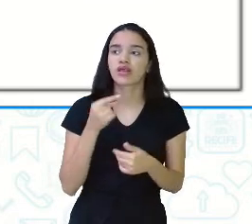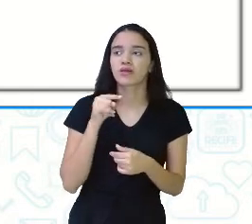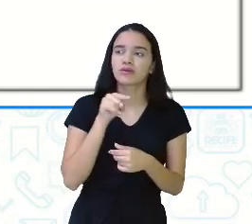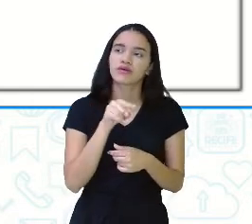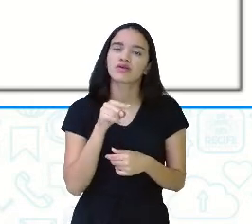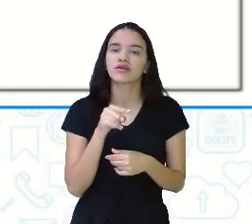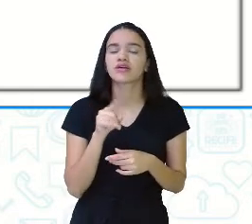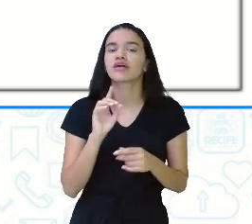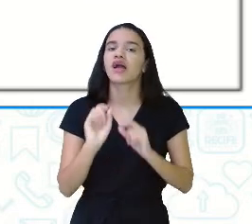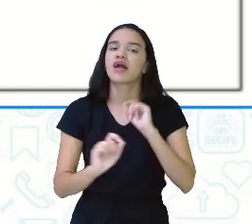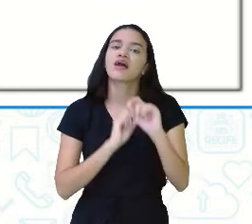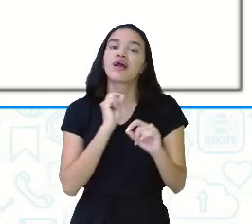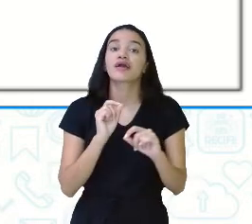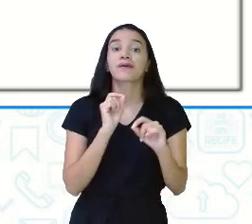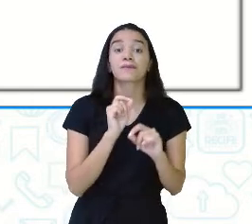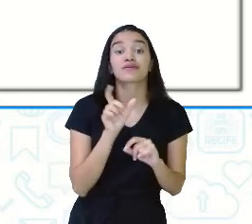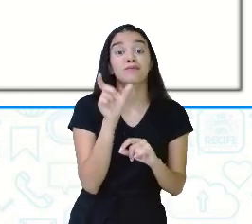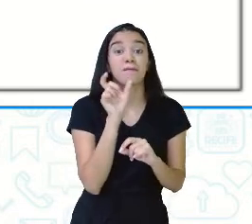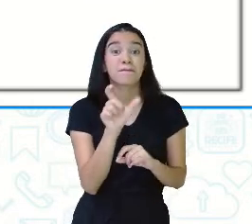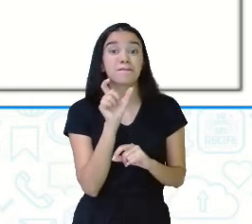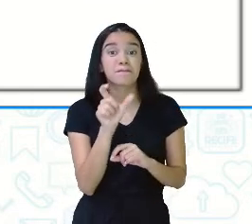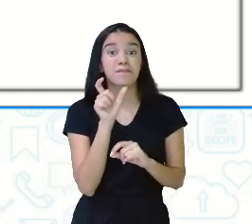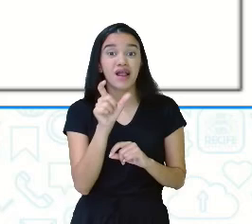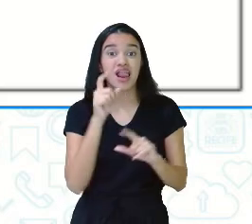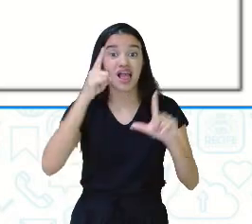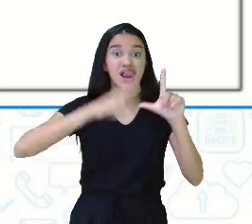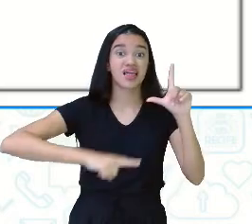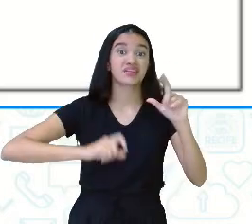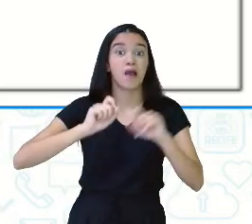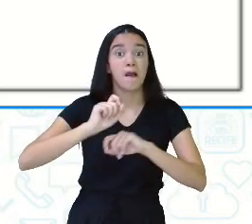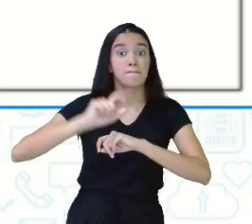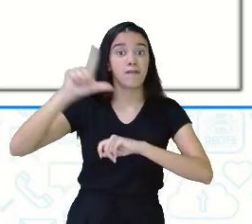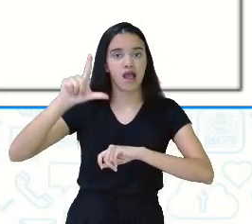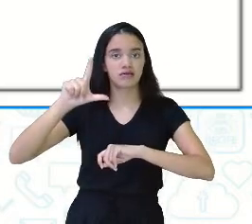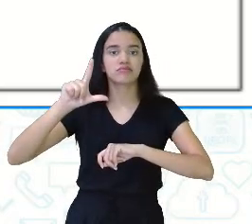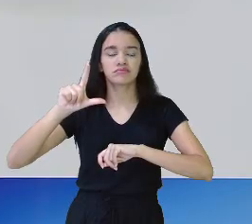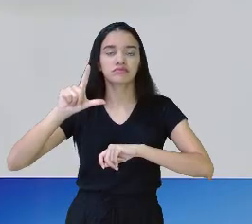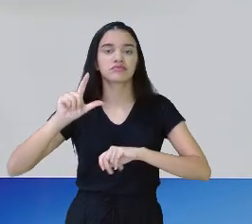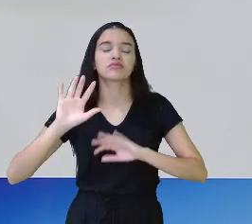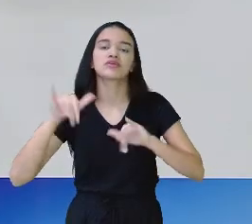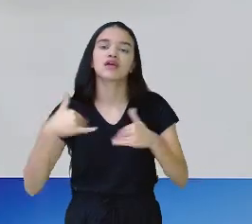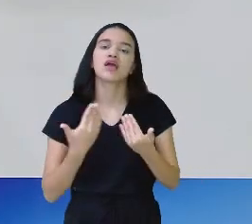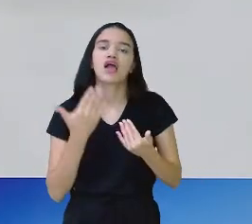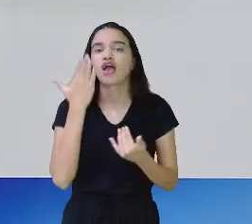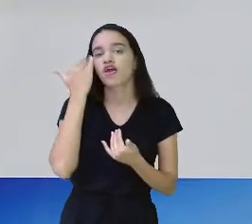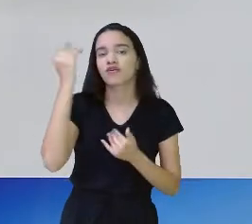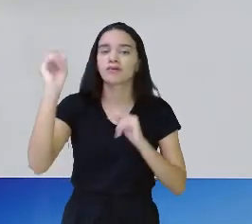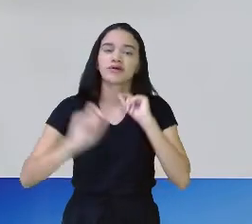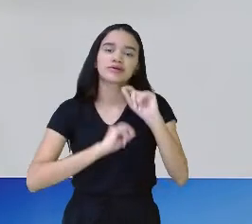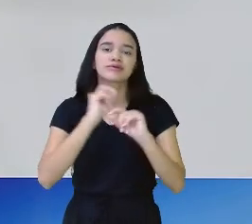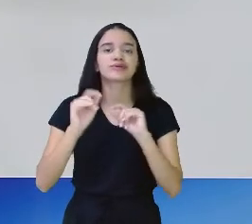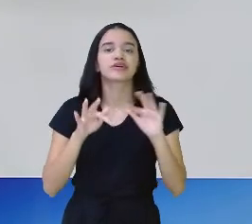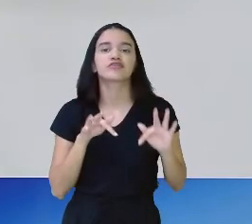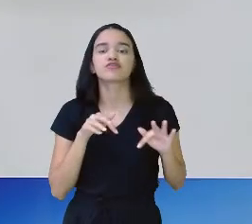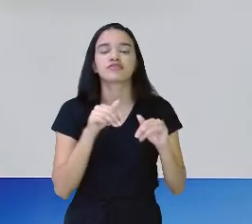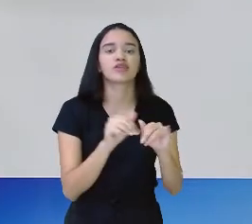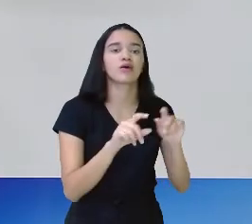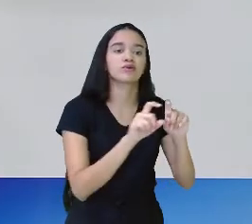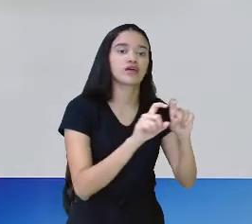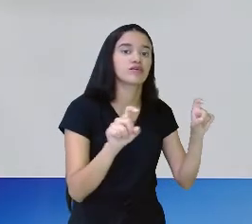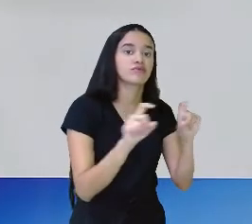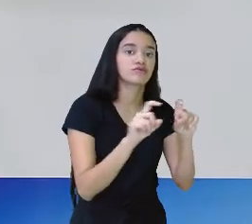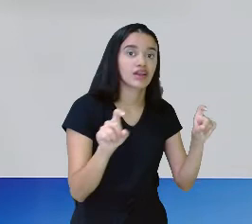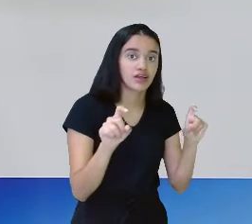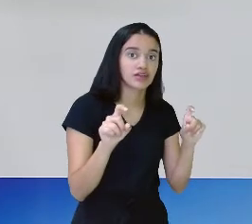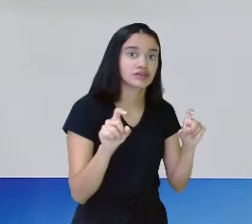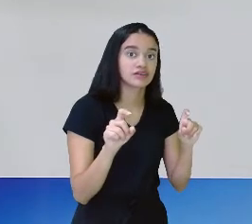a próxima palavra deve vir grafada com a letra inicial maiúscula. É o famoso final de uma frase, a gente coloca